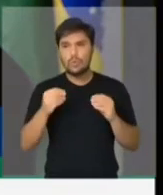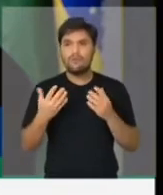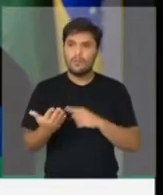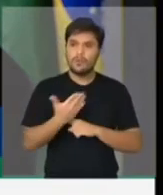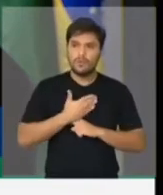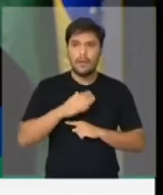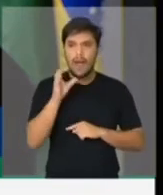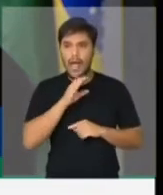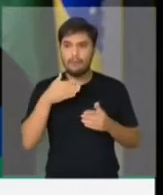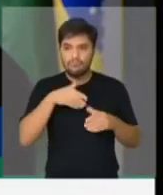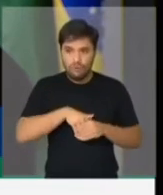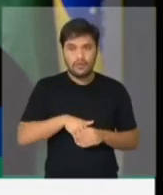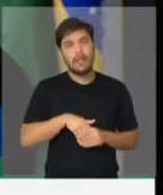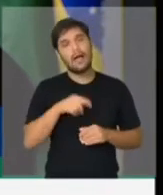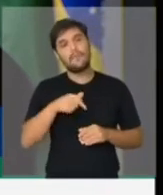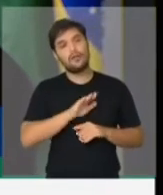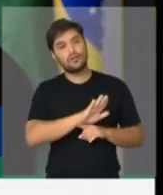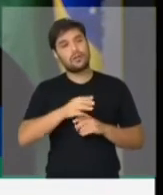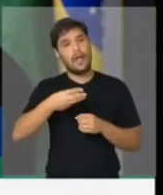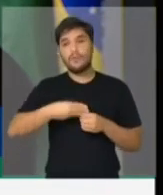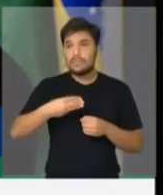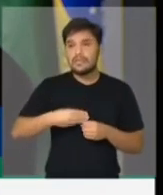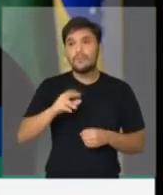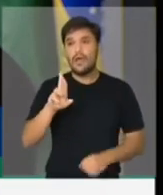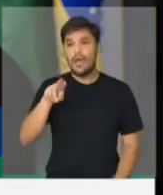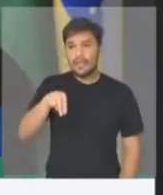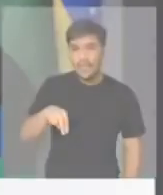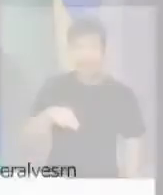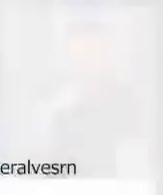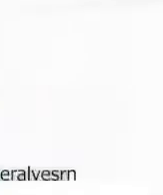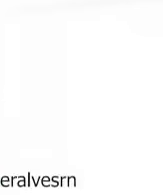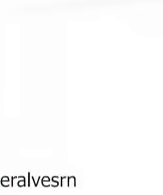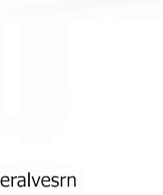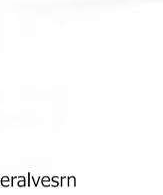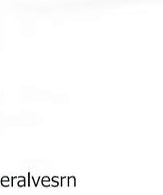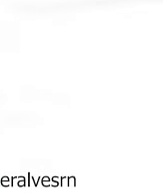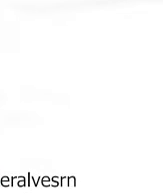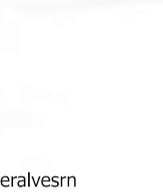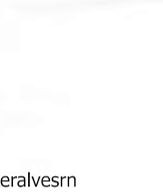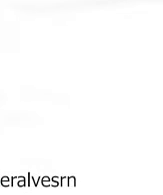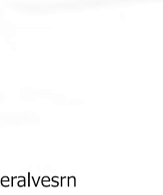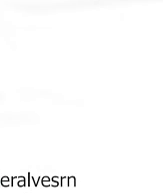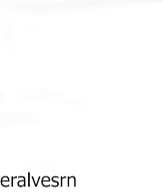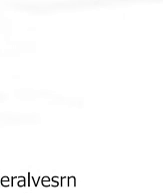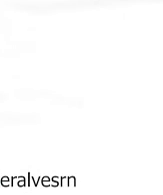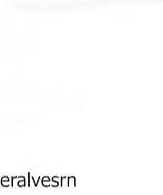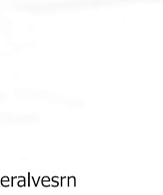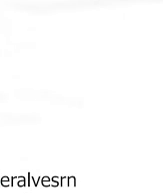possível para ajudar os municípios do Rio Grande do Norte como um deputado municipalista. Muito obrigado.